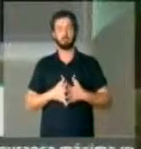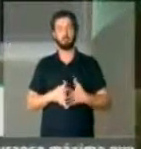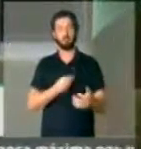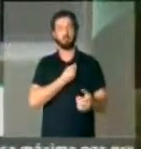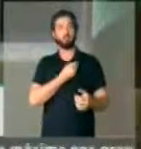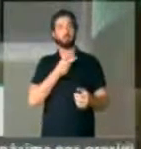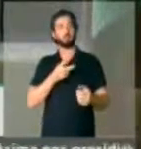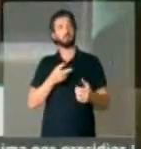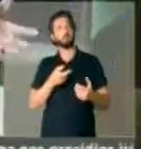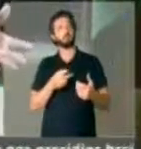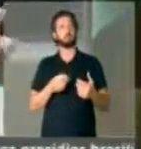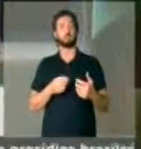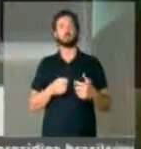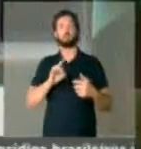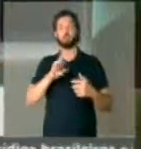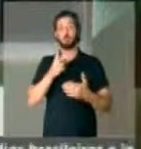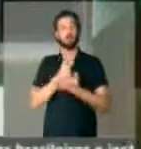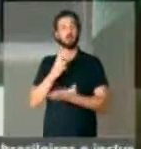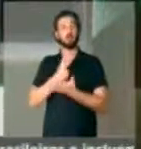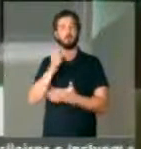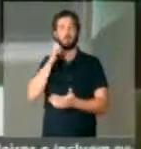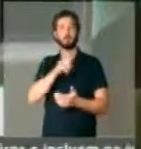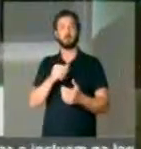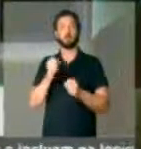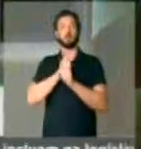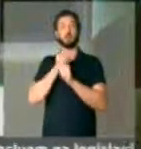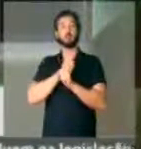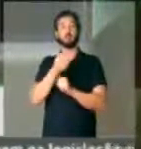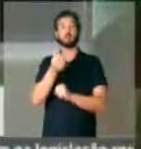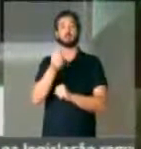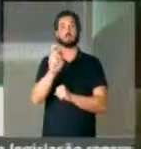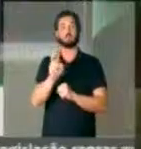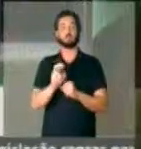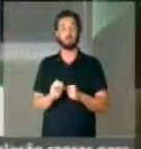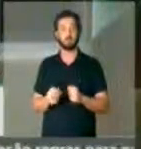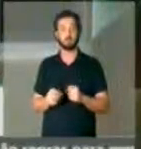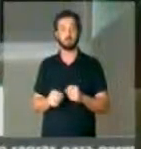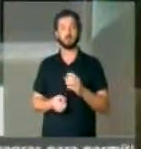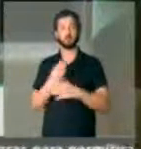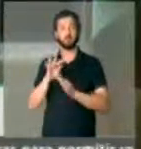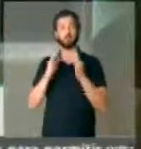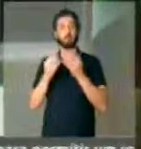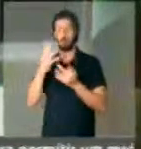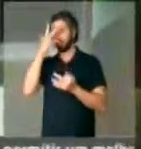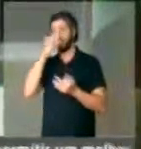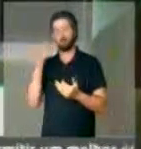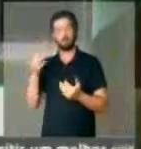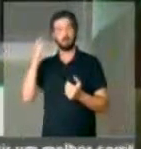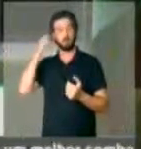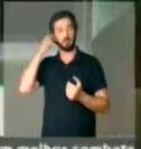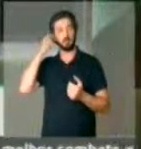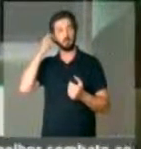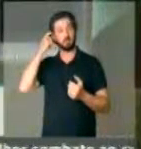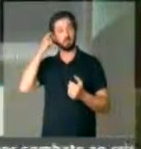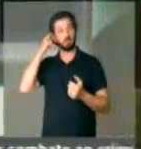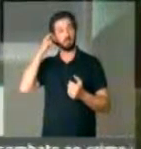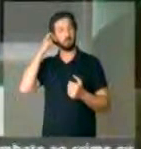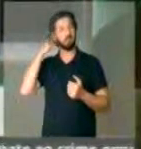com ela e só com ela 65 anos, constituindo essa família bonita. E